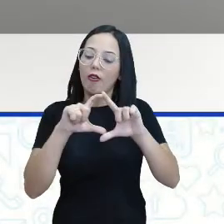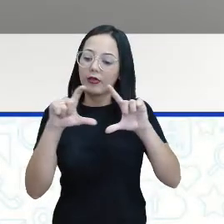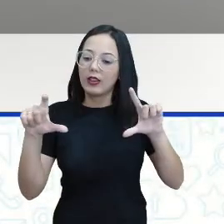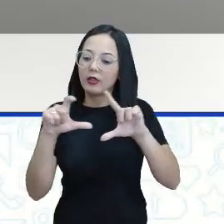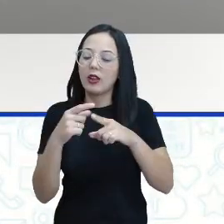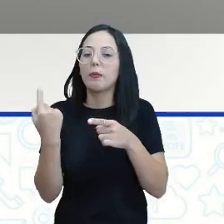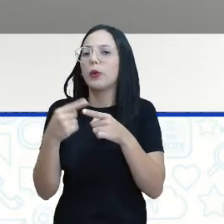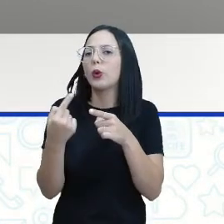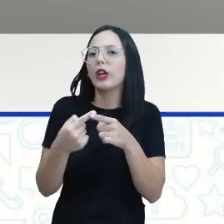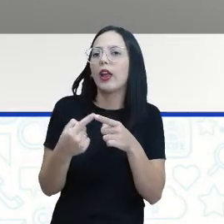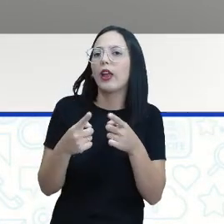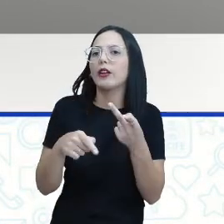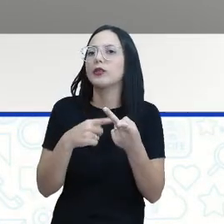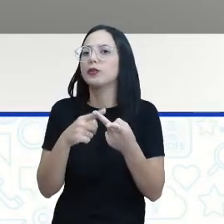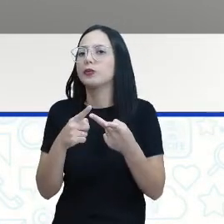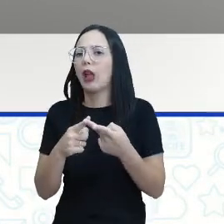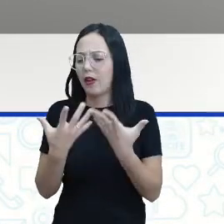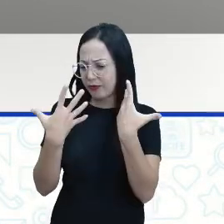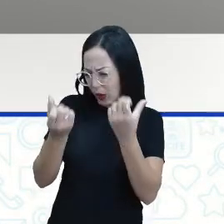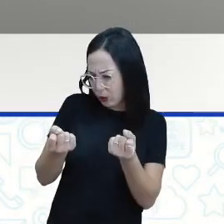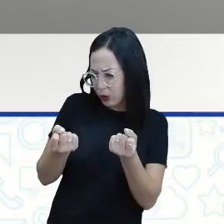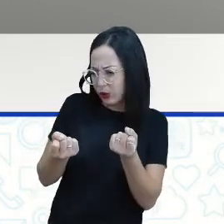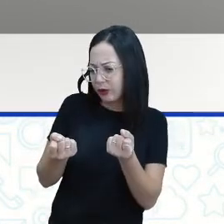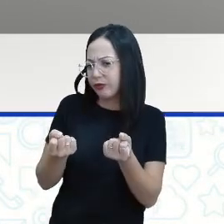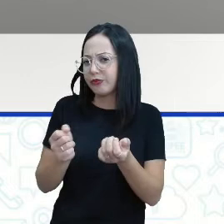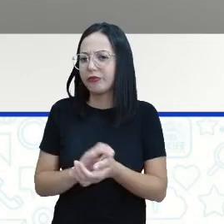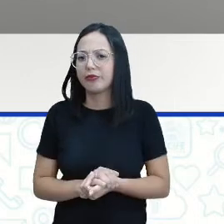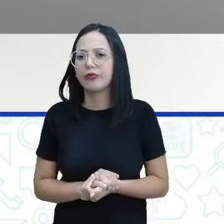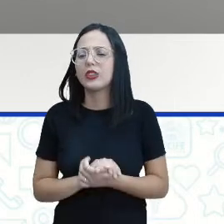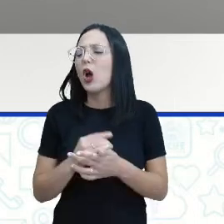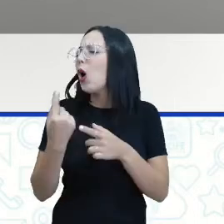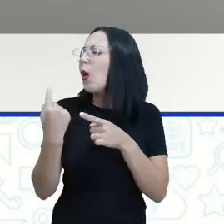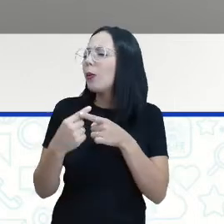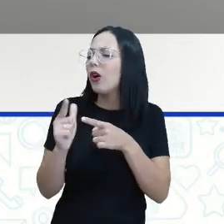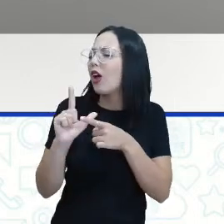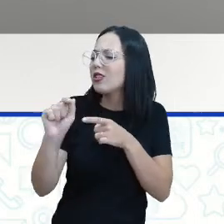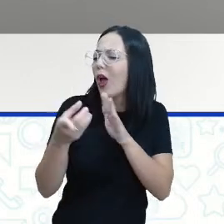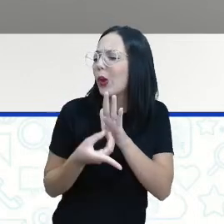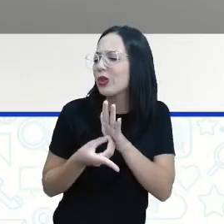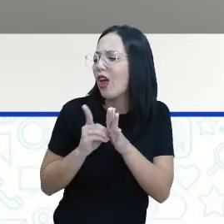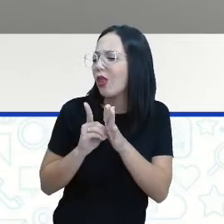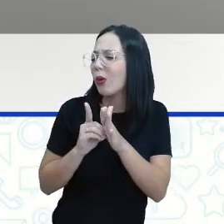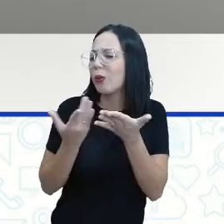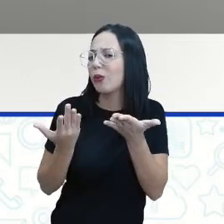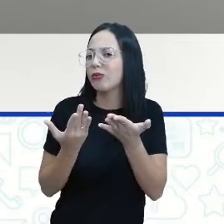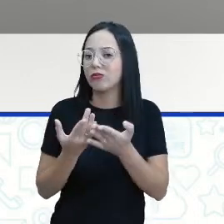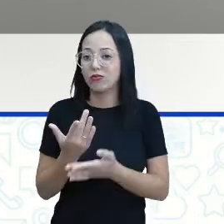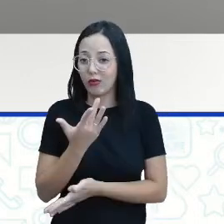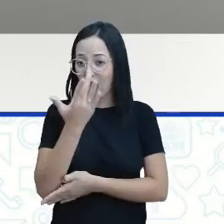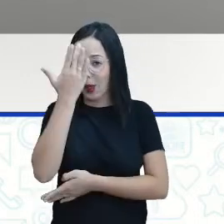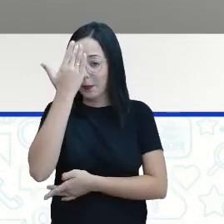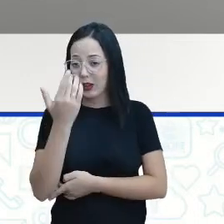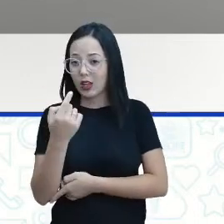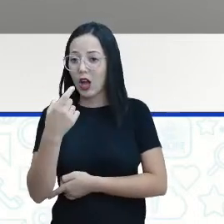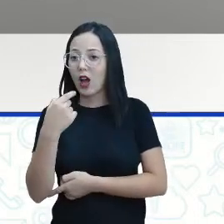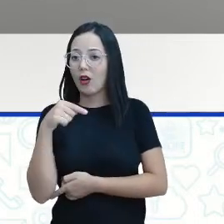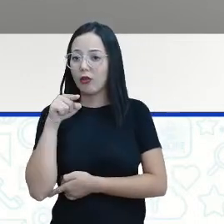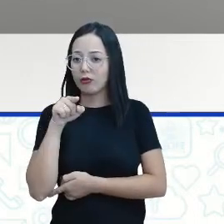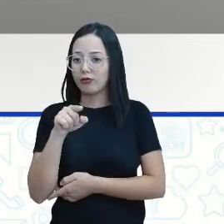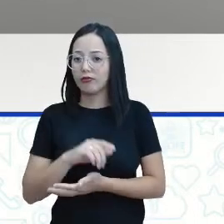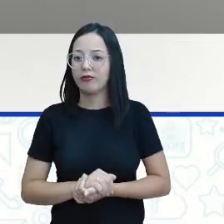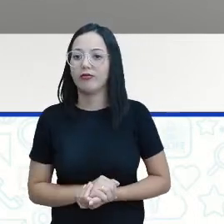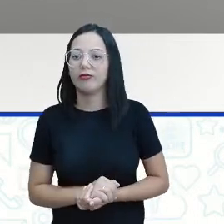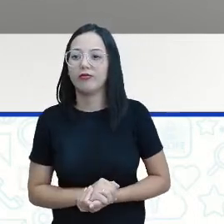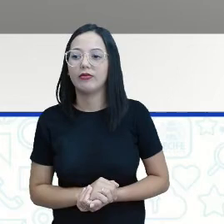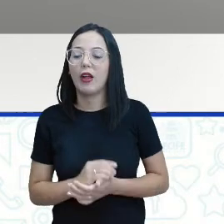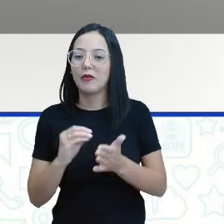o porquê. Então, vamos. Por que você saiu cedo? Amanhã você... Eita, faltou